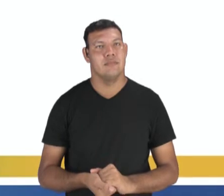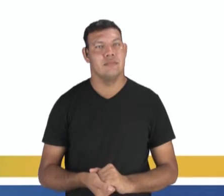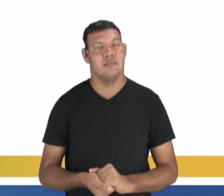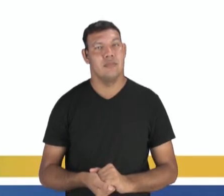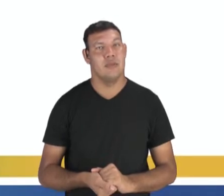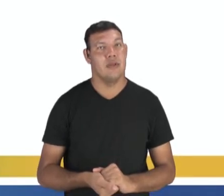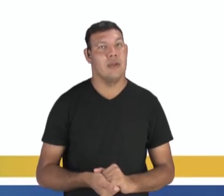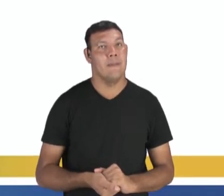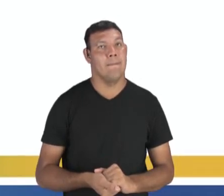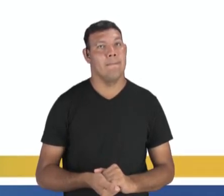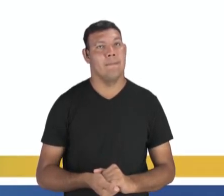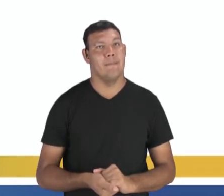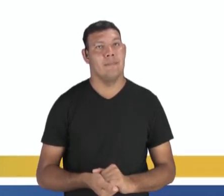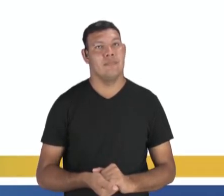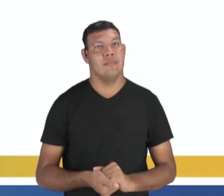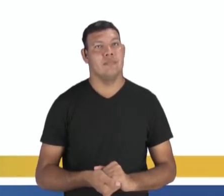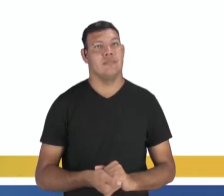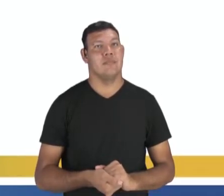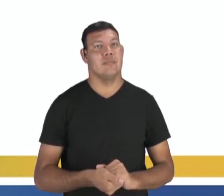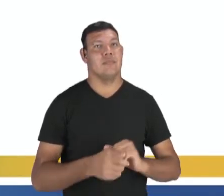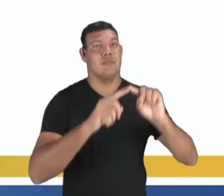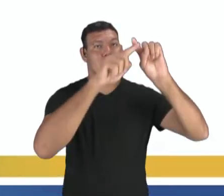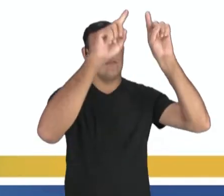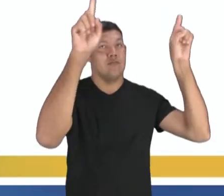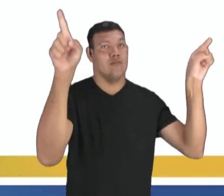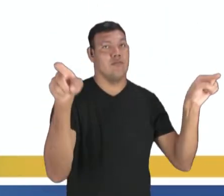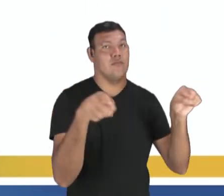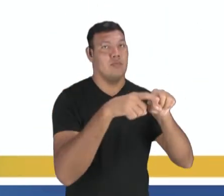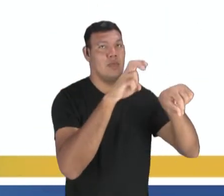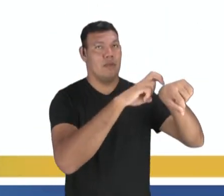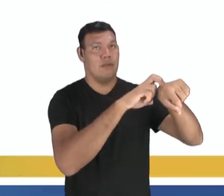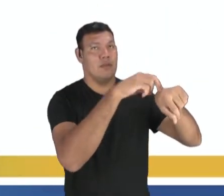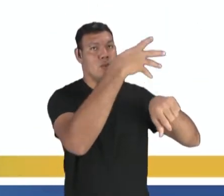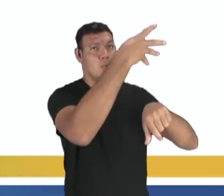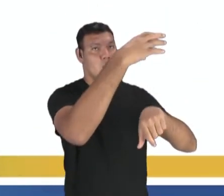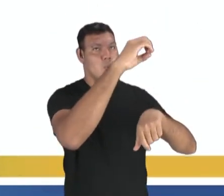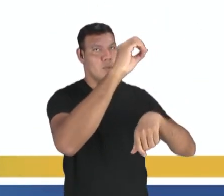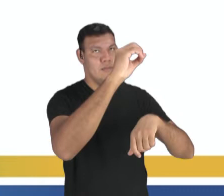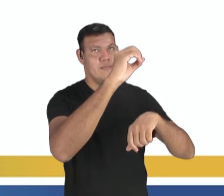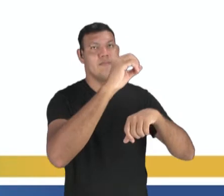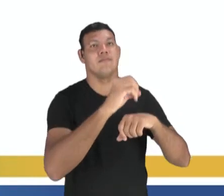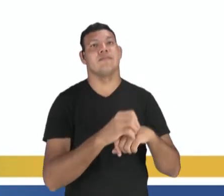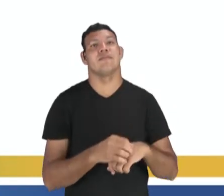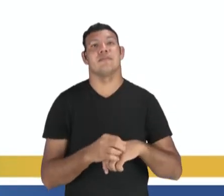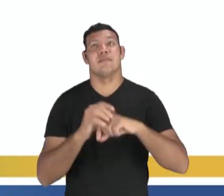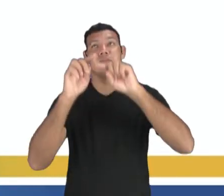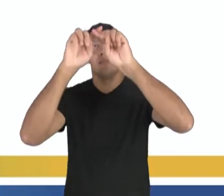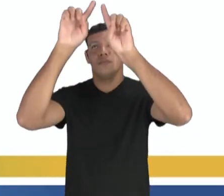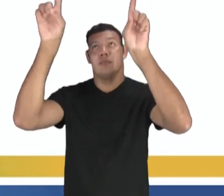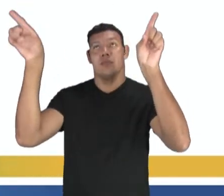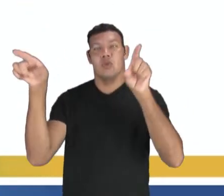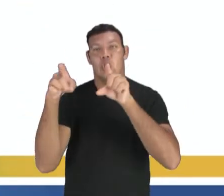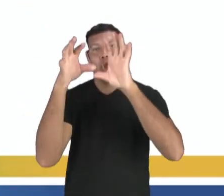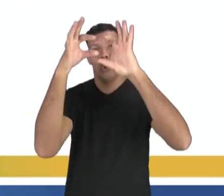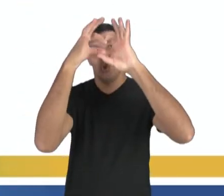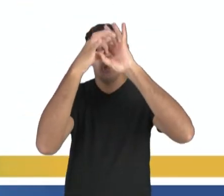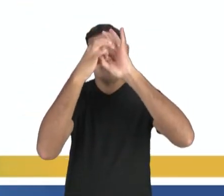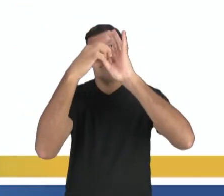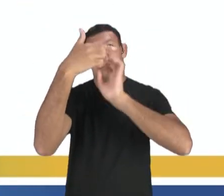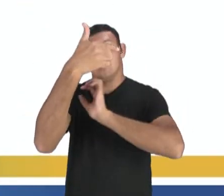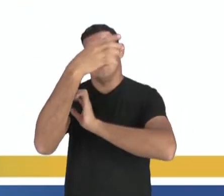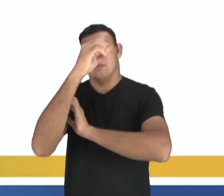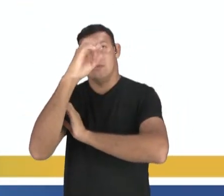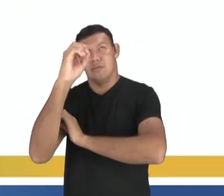e no primeiro nós vamos ficar com 400 E aí e nós vamos ficar com a intenção de